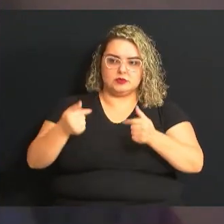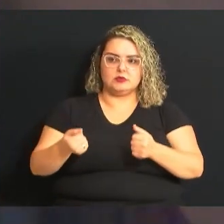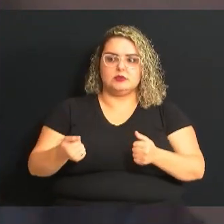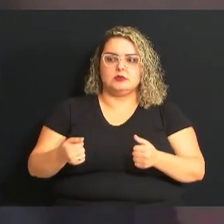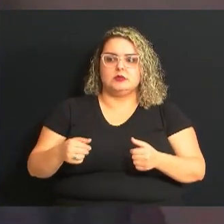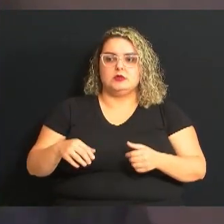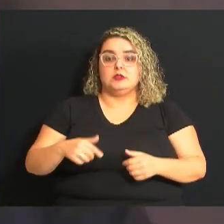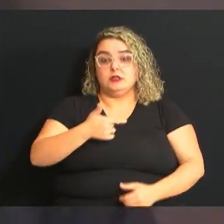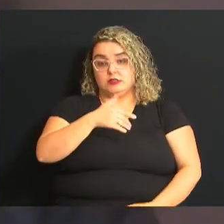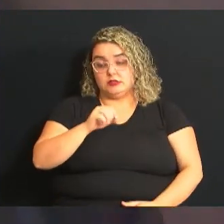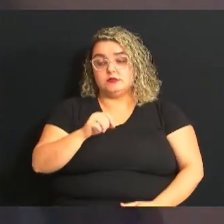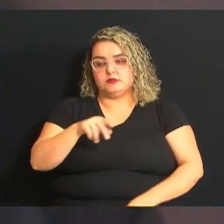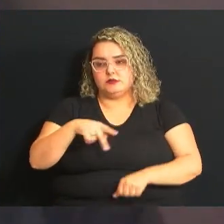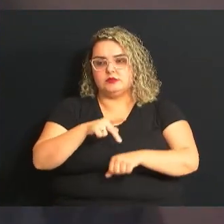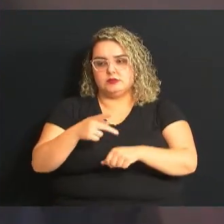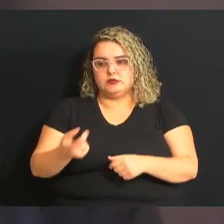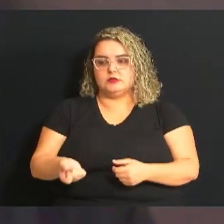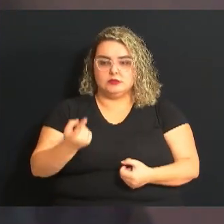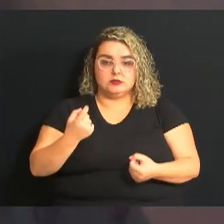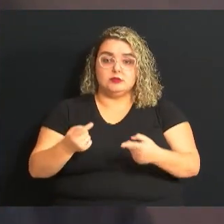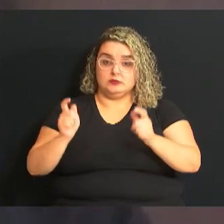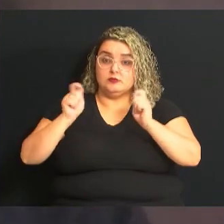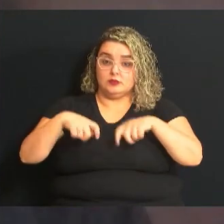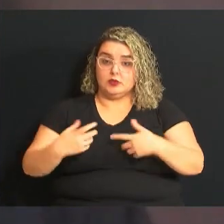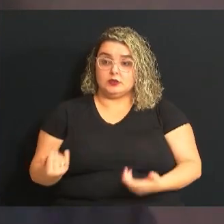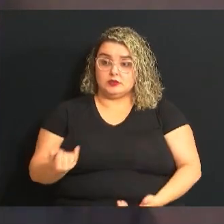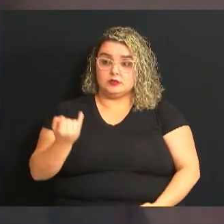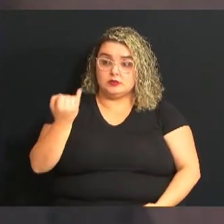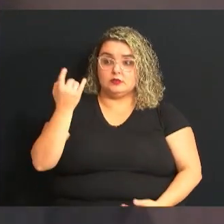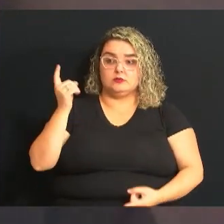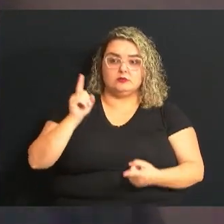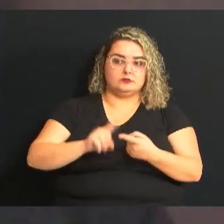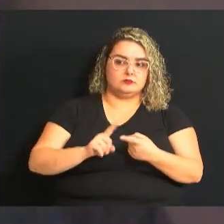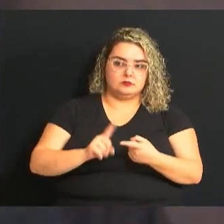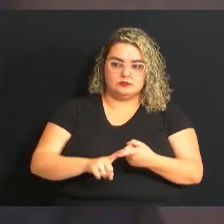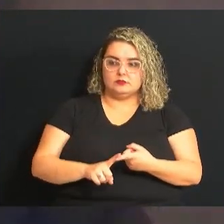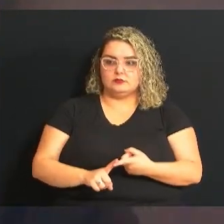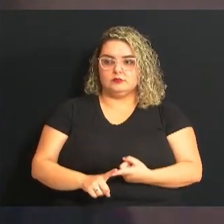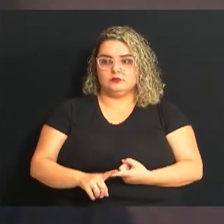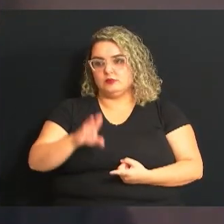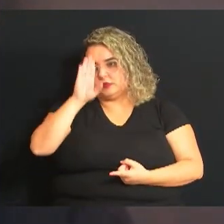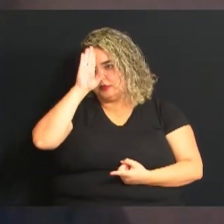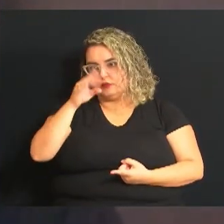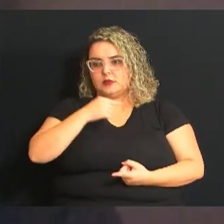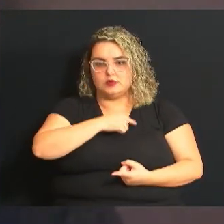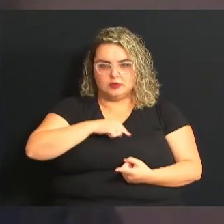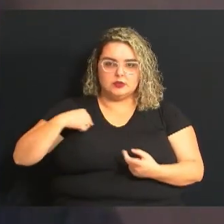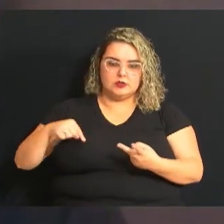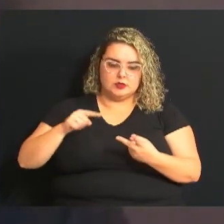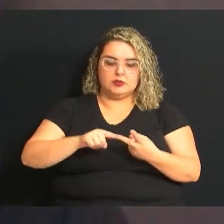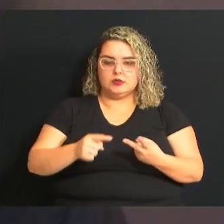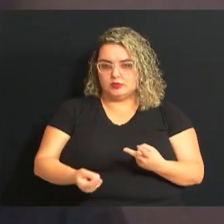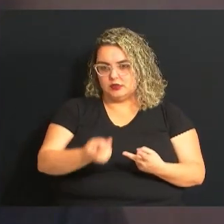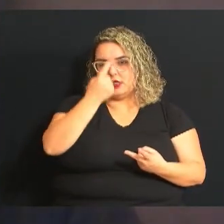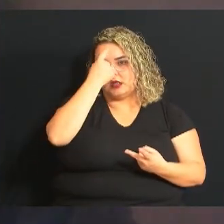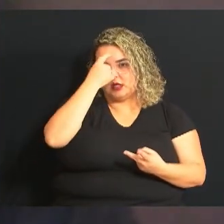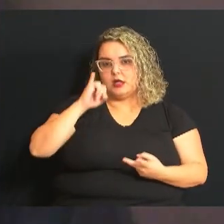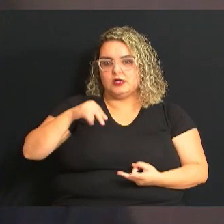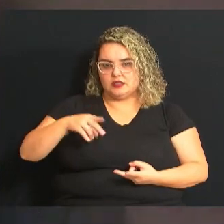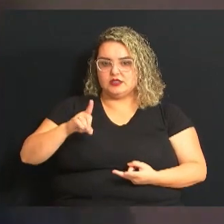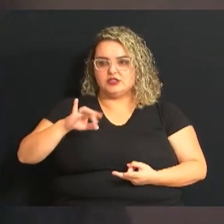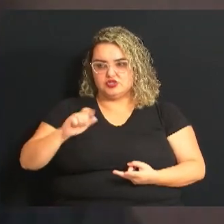nisso também? Não se fala tanto que o aluno tem que ser colaborativo, empático